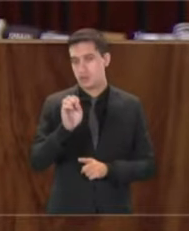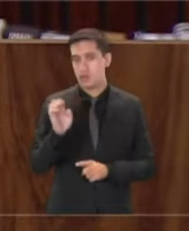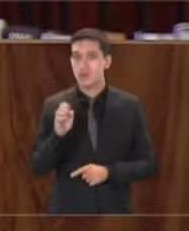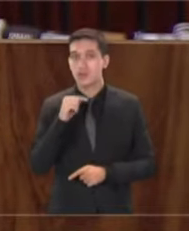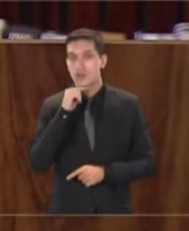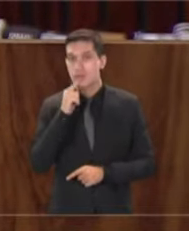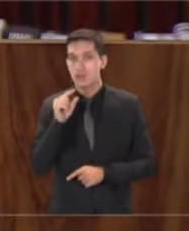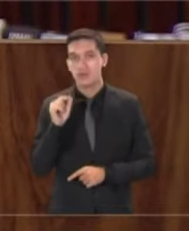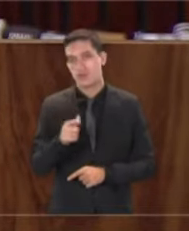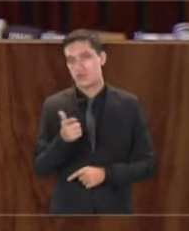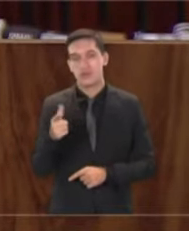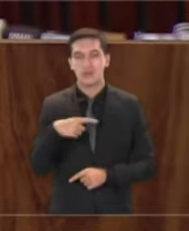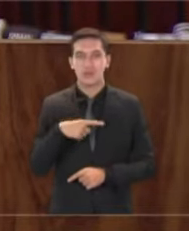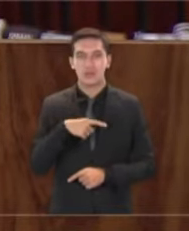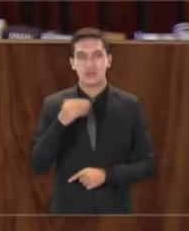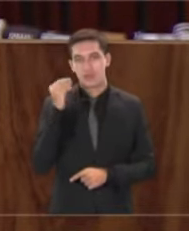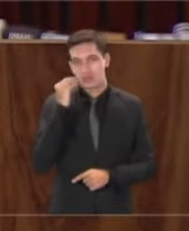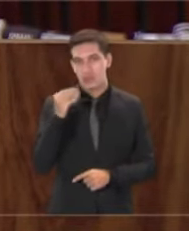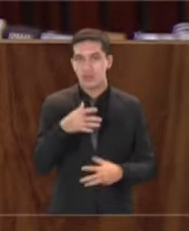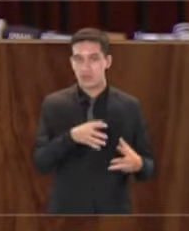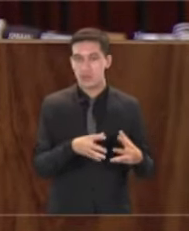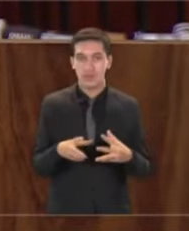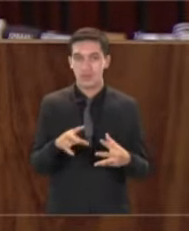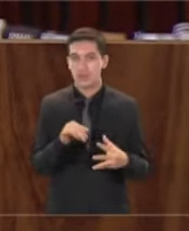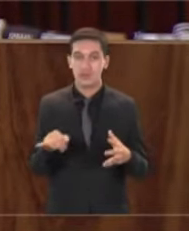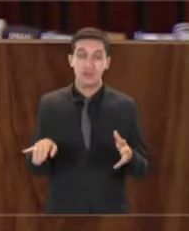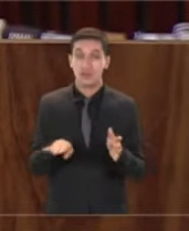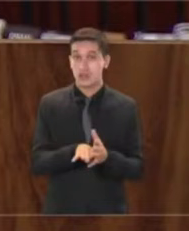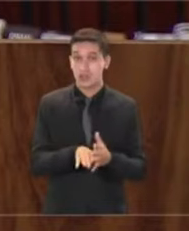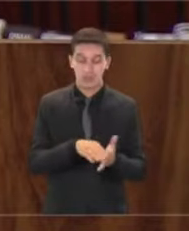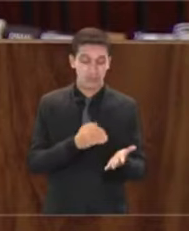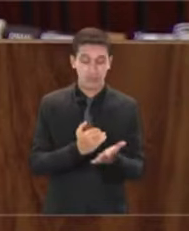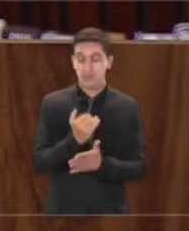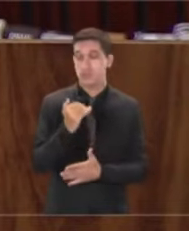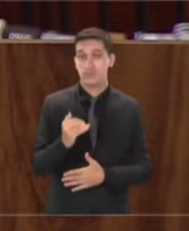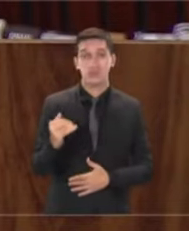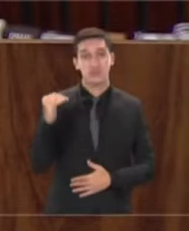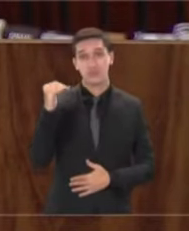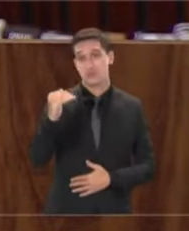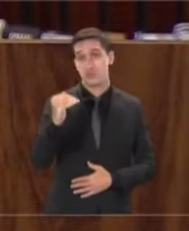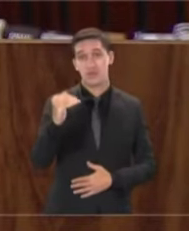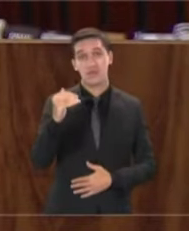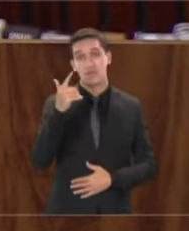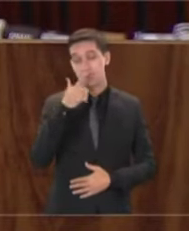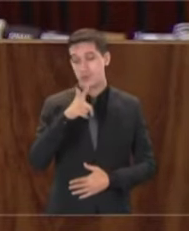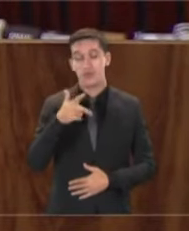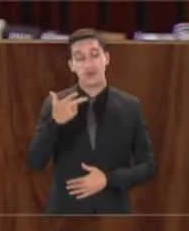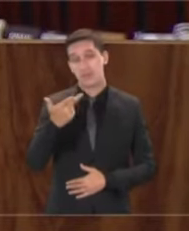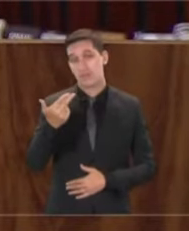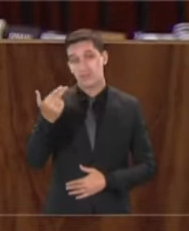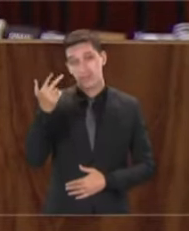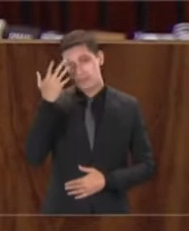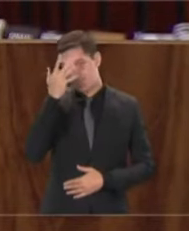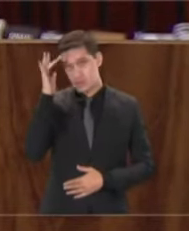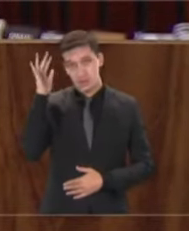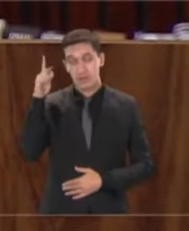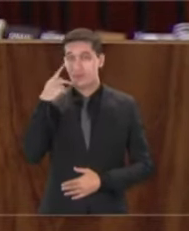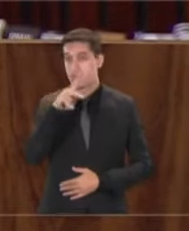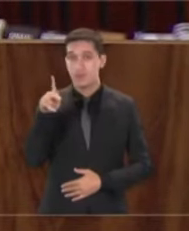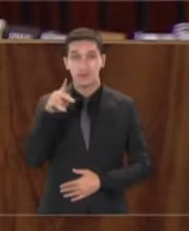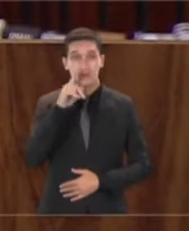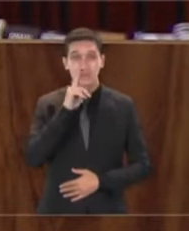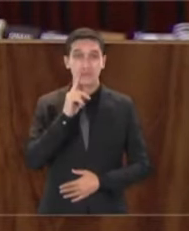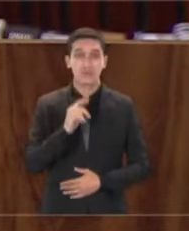né? A turma que vai chegar ao poder é a turma que pensa como Cuba. É Dirceu, é